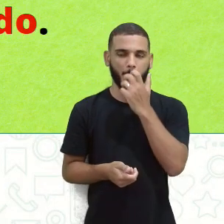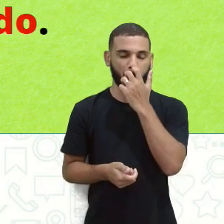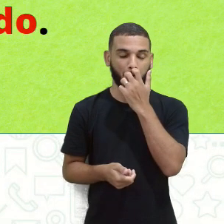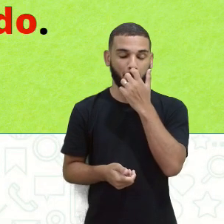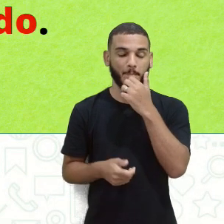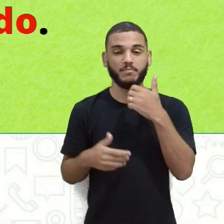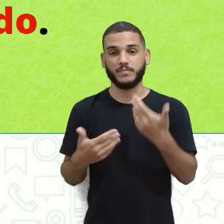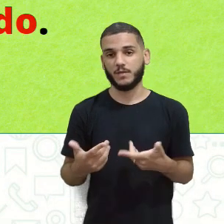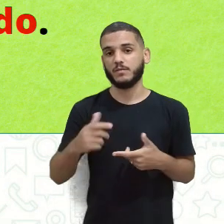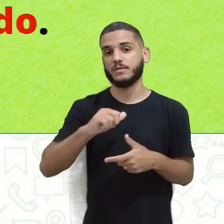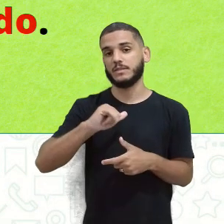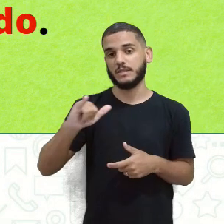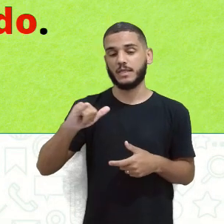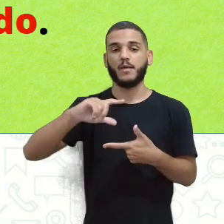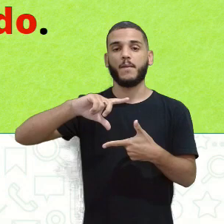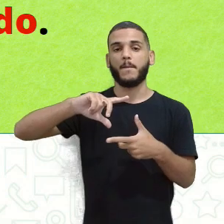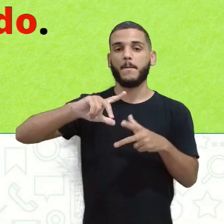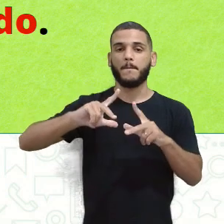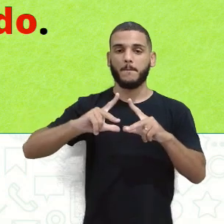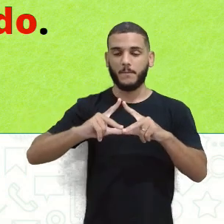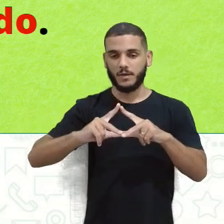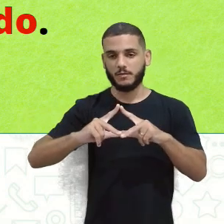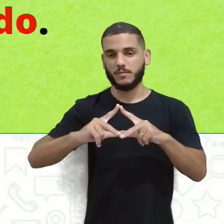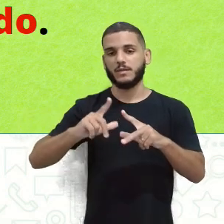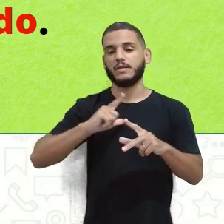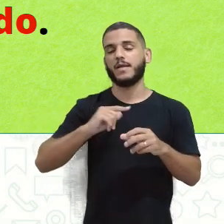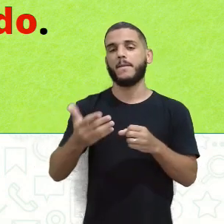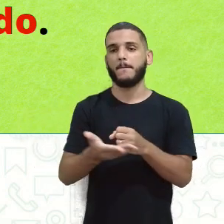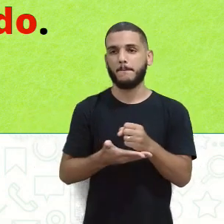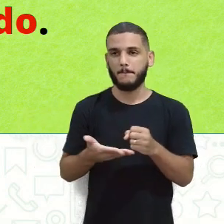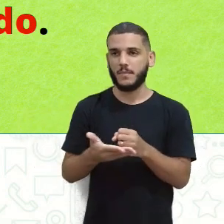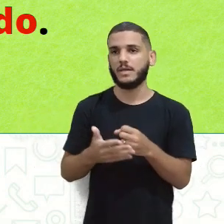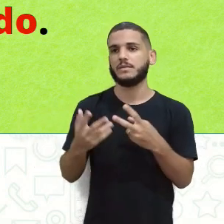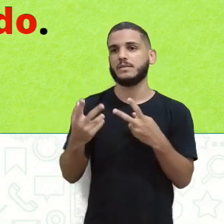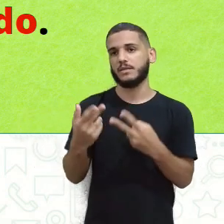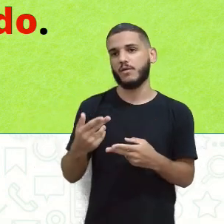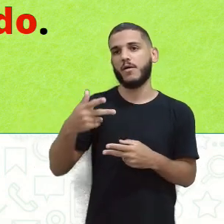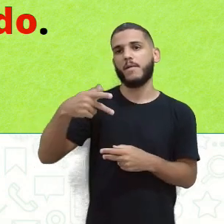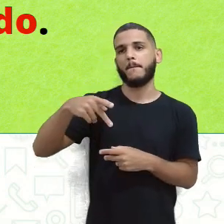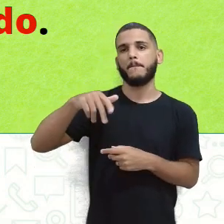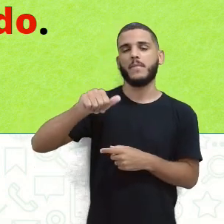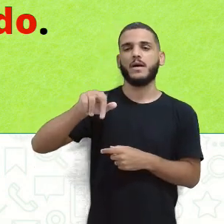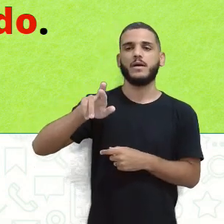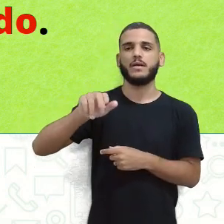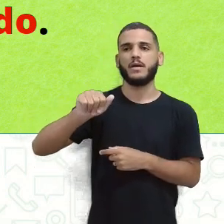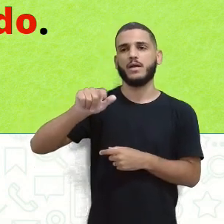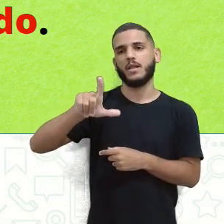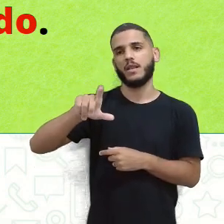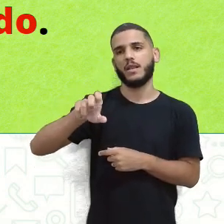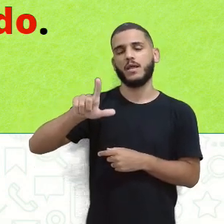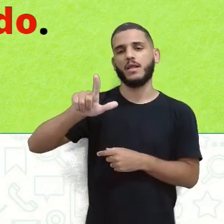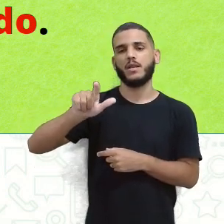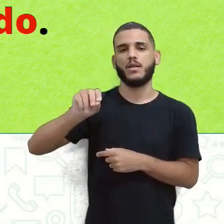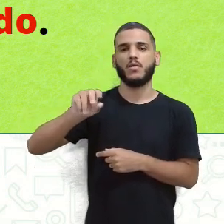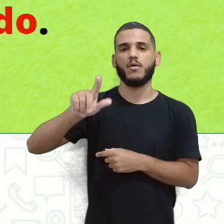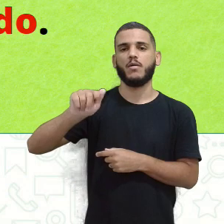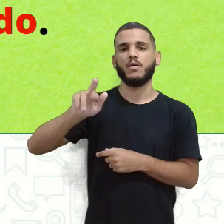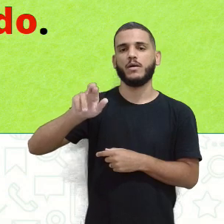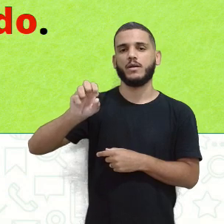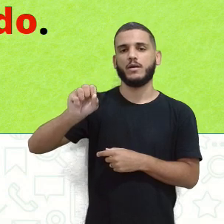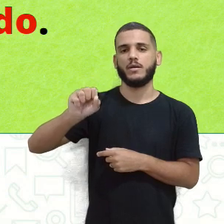Quando o prisma possui bases formadas por paralelogramos, ele é conhecido como paralelepípedo,